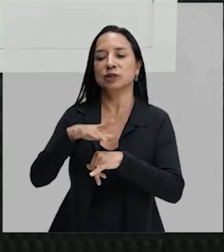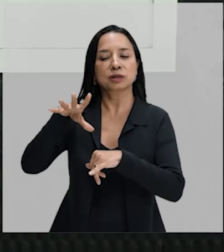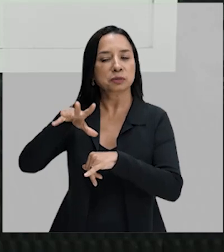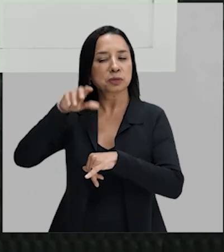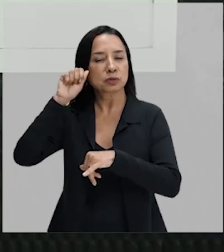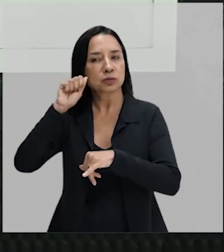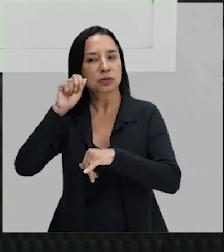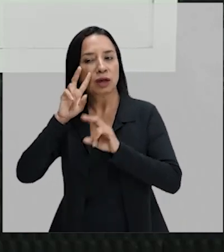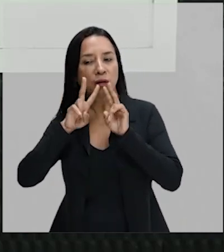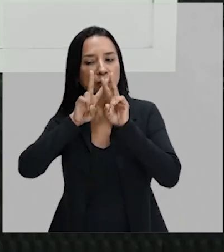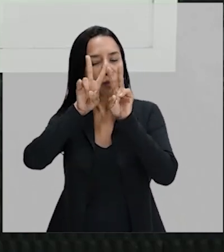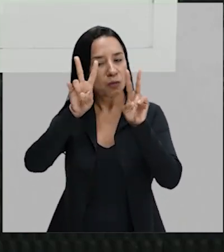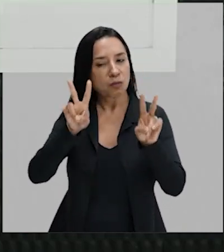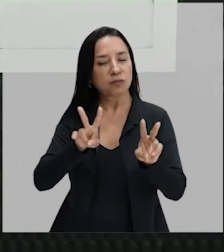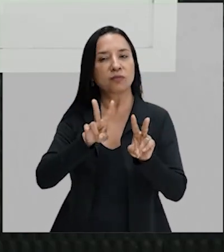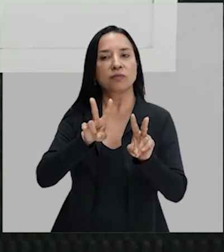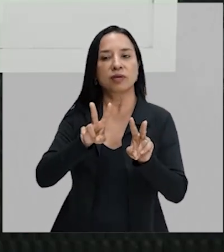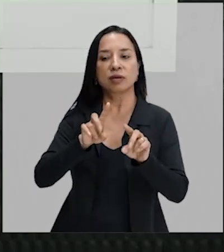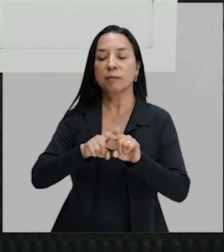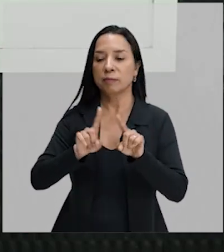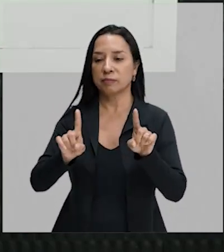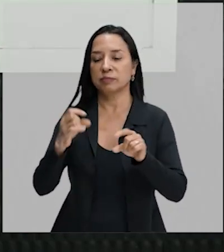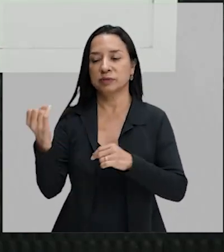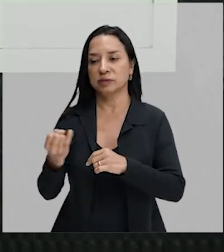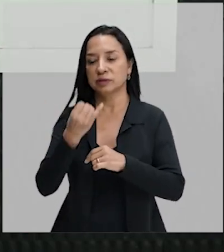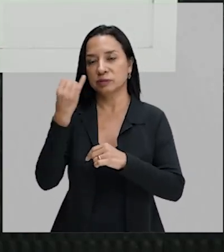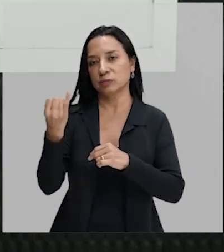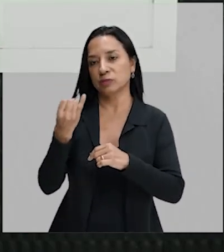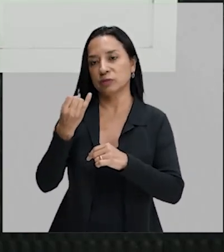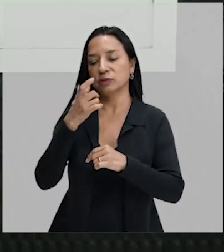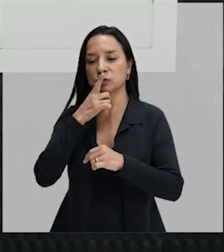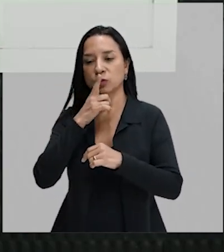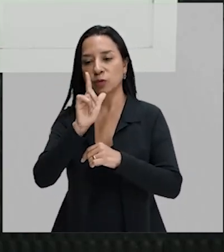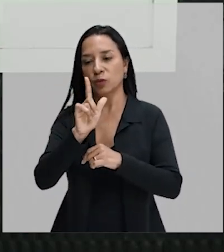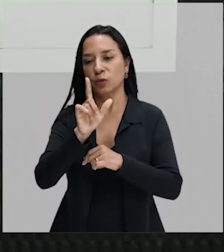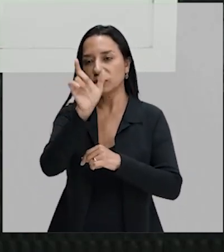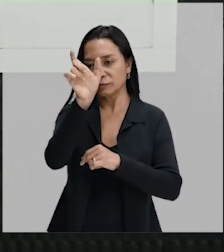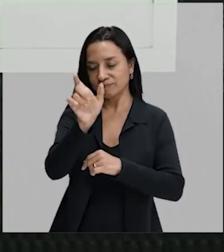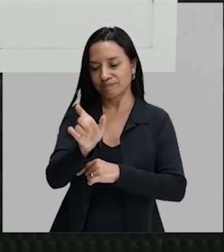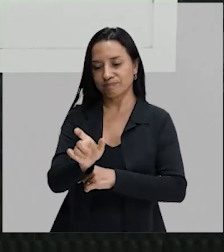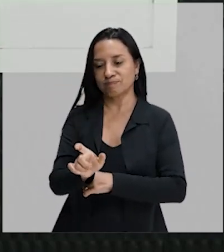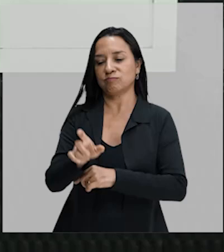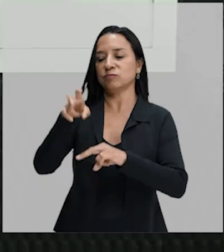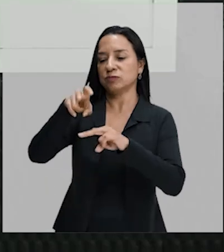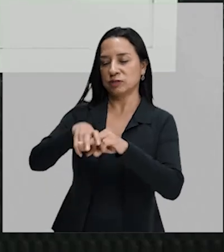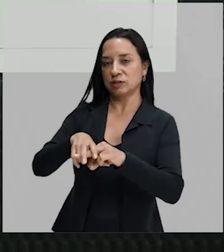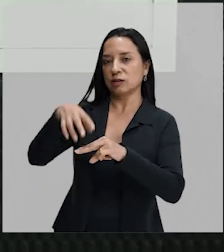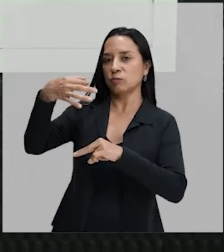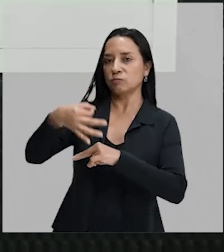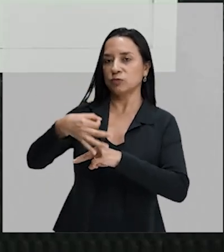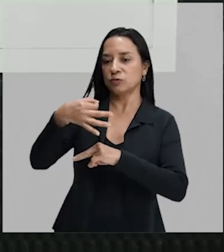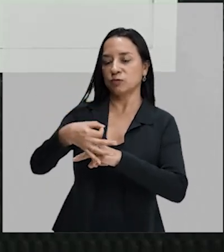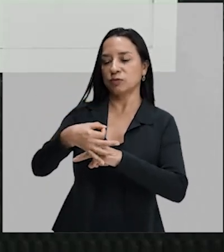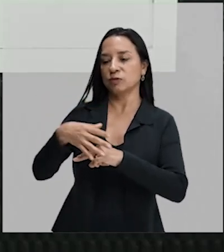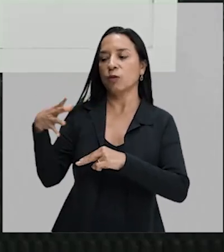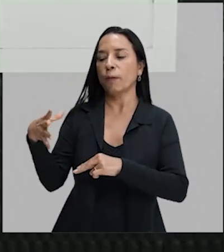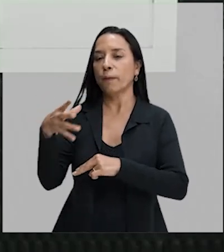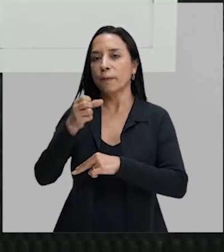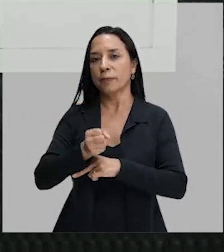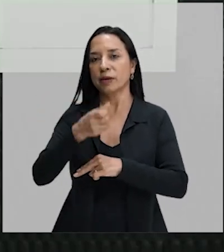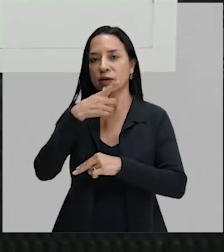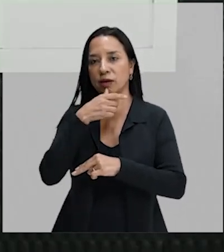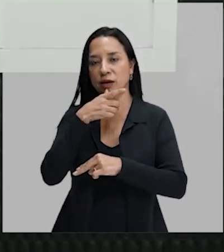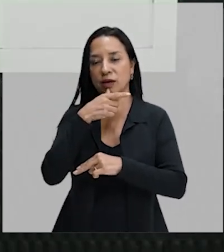você consiga, né, alinhar aí na cadeira a sua coluna, pegar o material direitinho, uma água, uma coisa